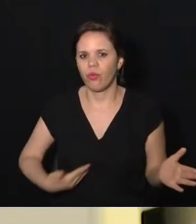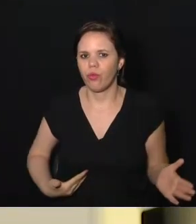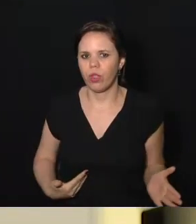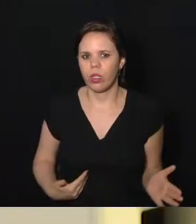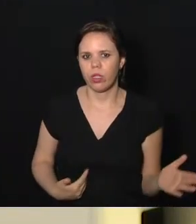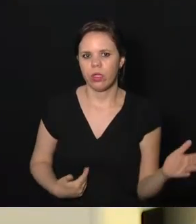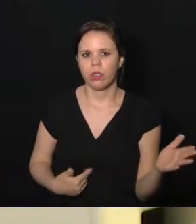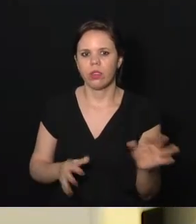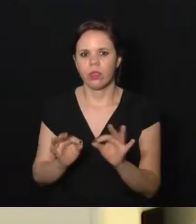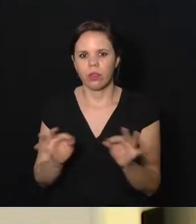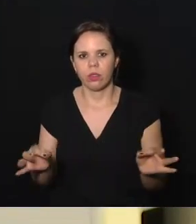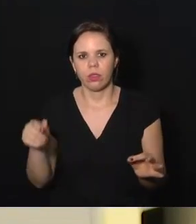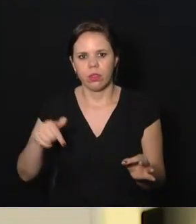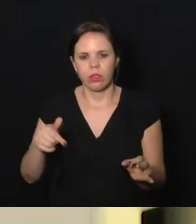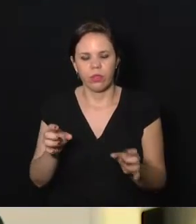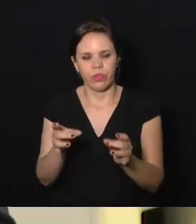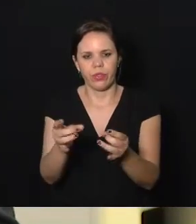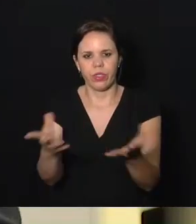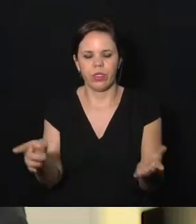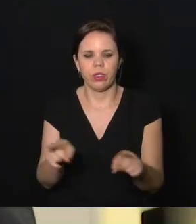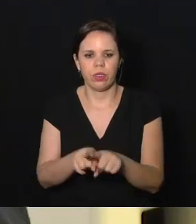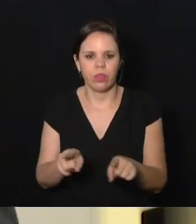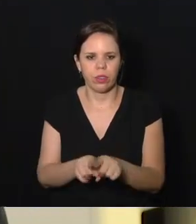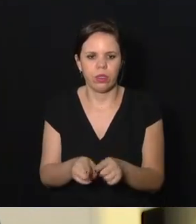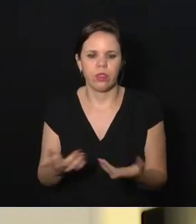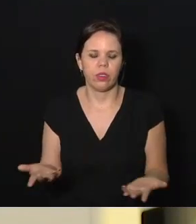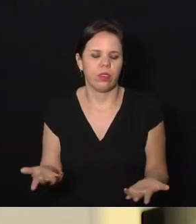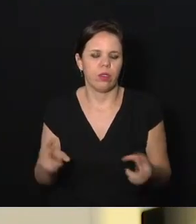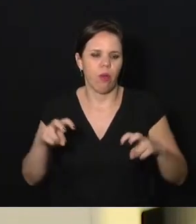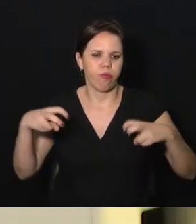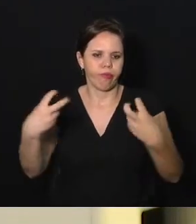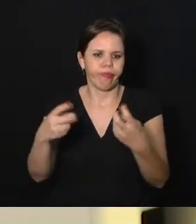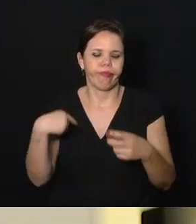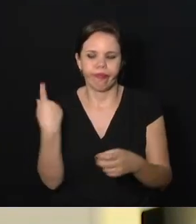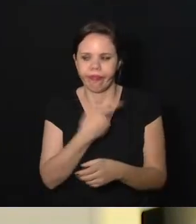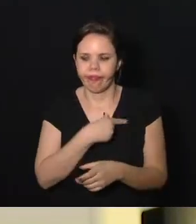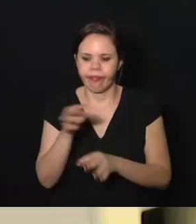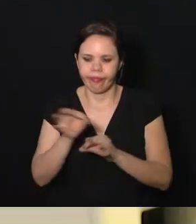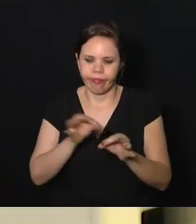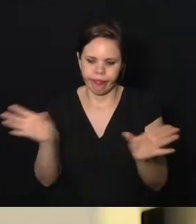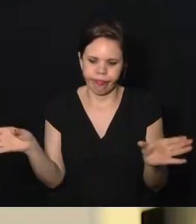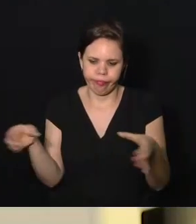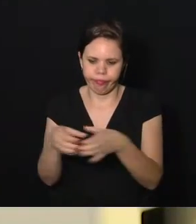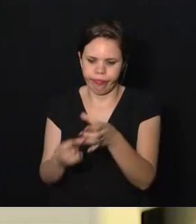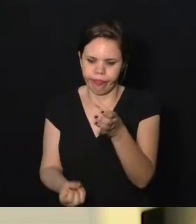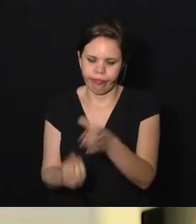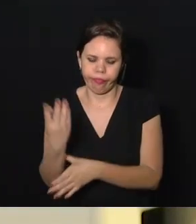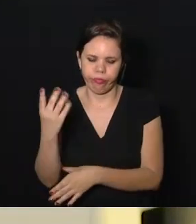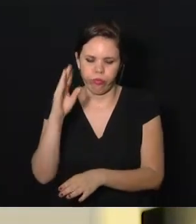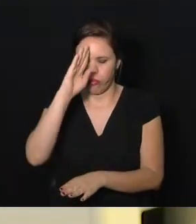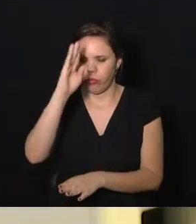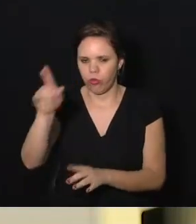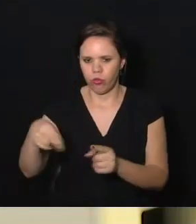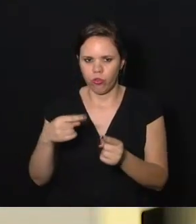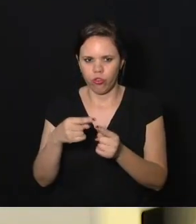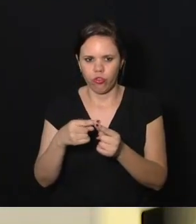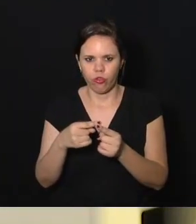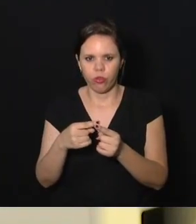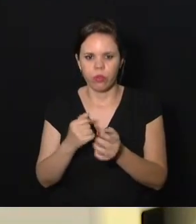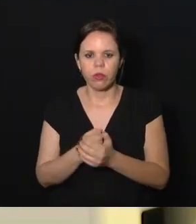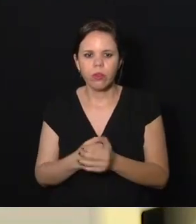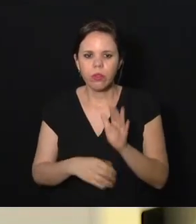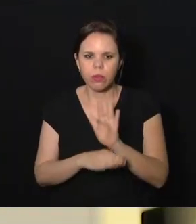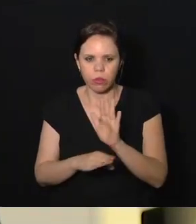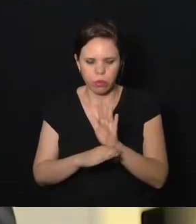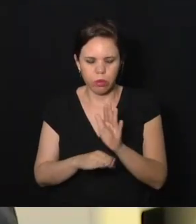pura e simplesmente desse patrimônio. Então nós montamos uma comissão de representação que tem como principal objetivo reverter